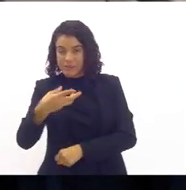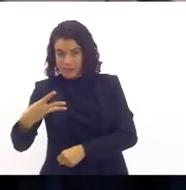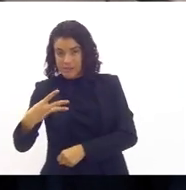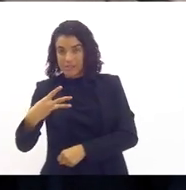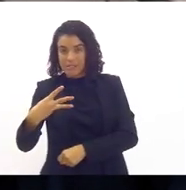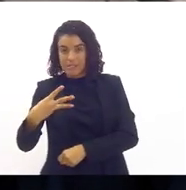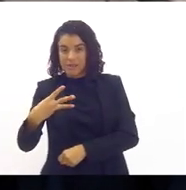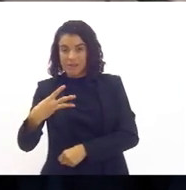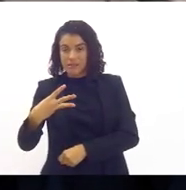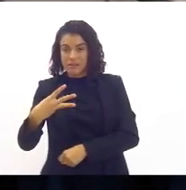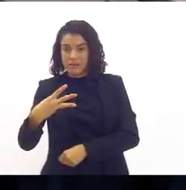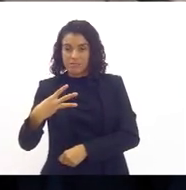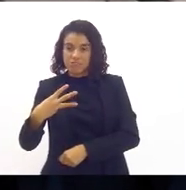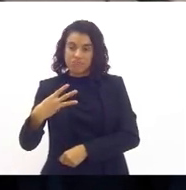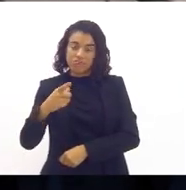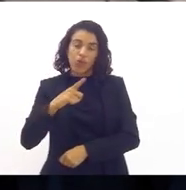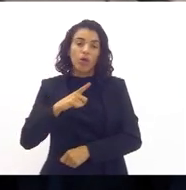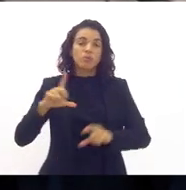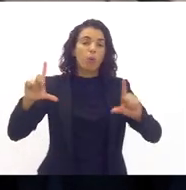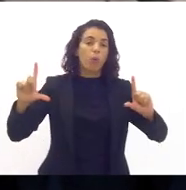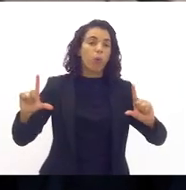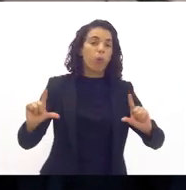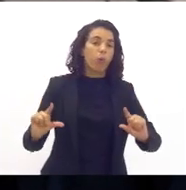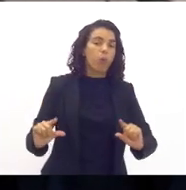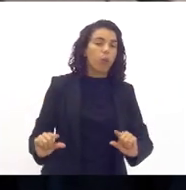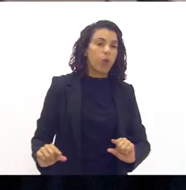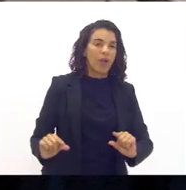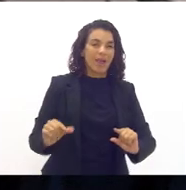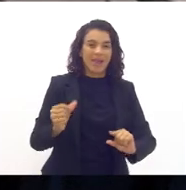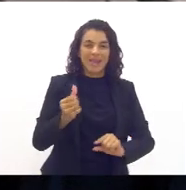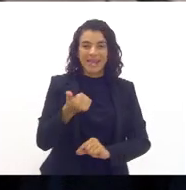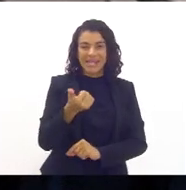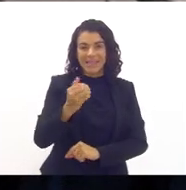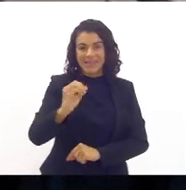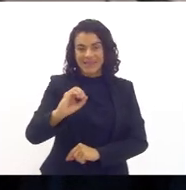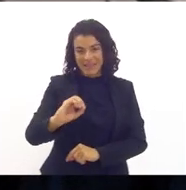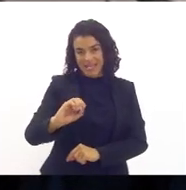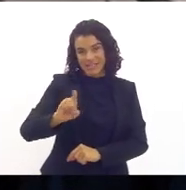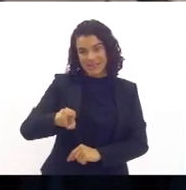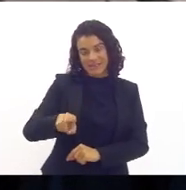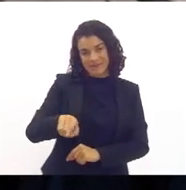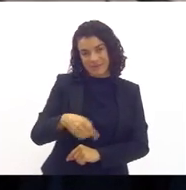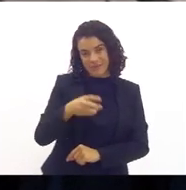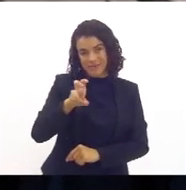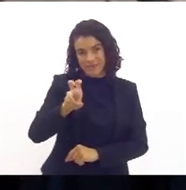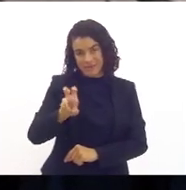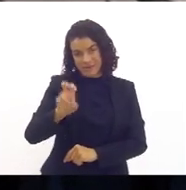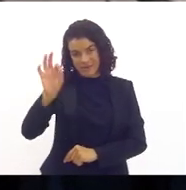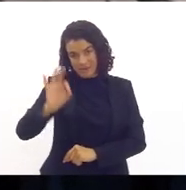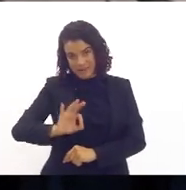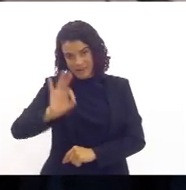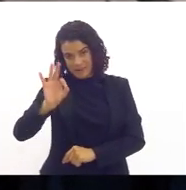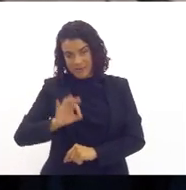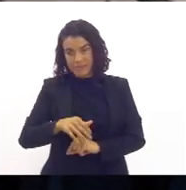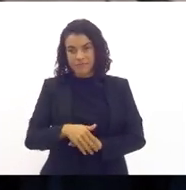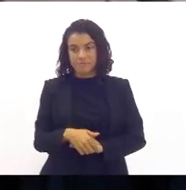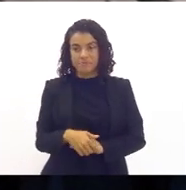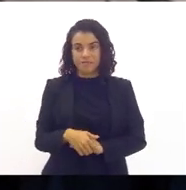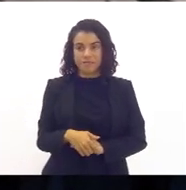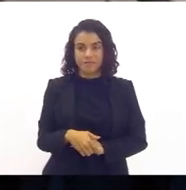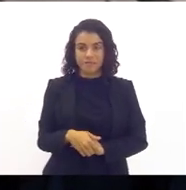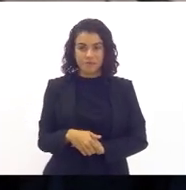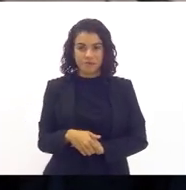nós fizemos uma redução aproximada de 10,5%. Tá? Quando eu vou